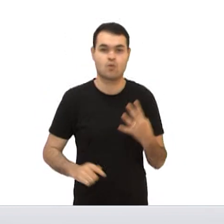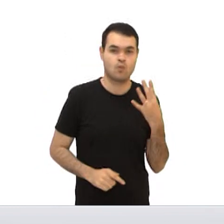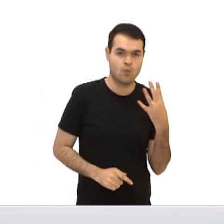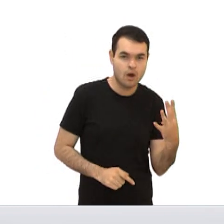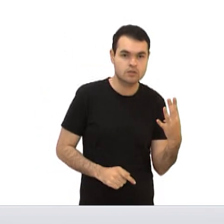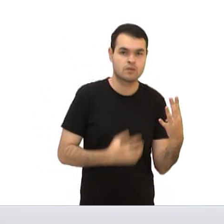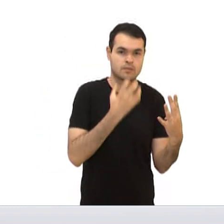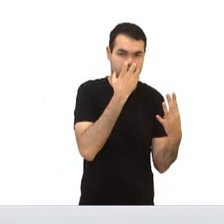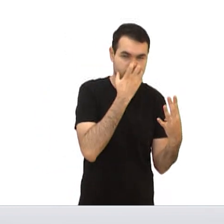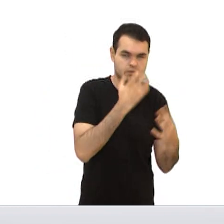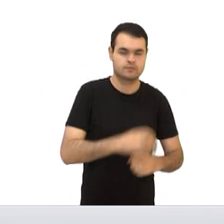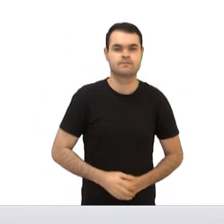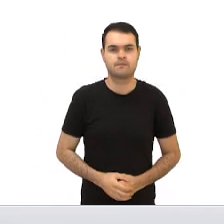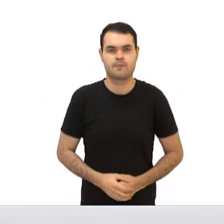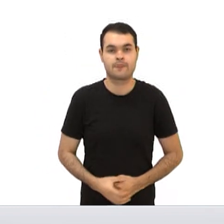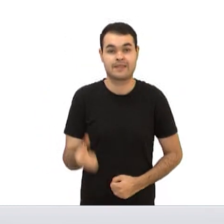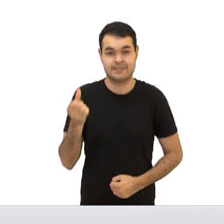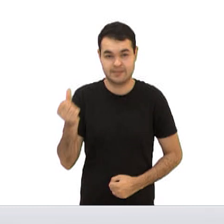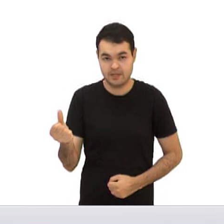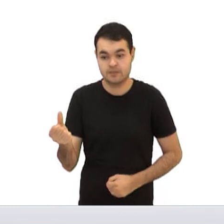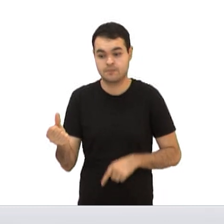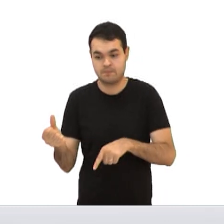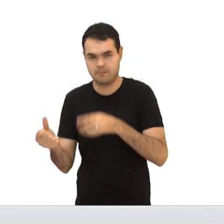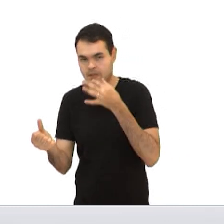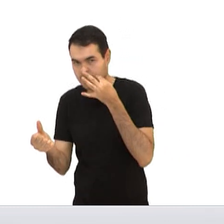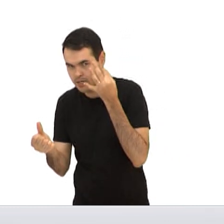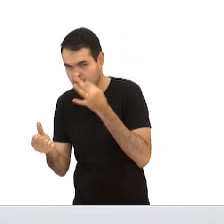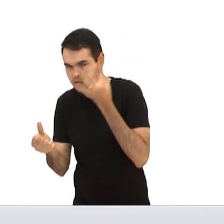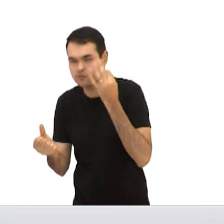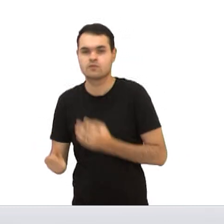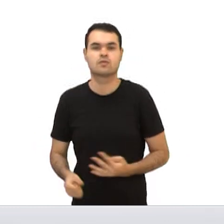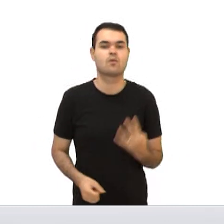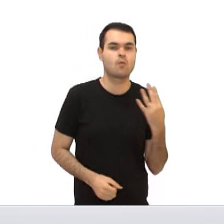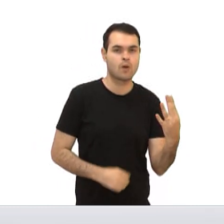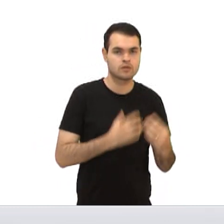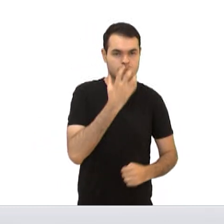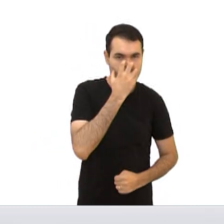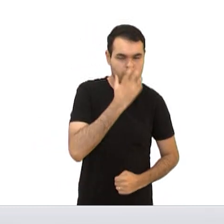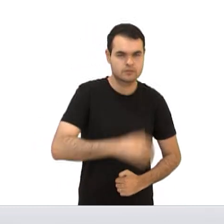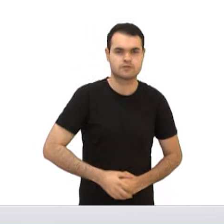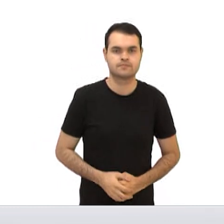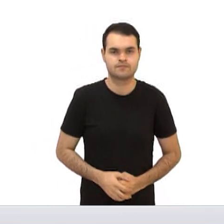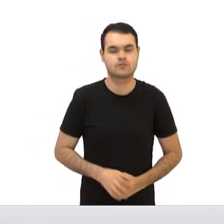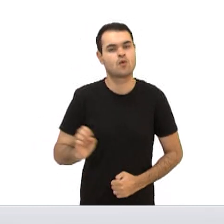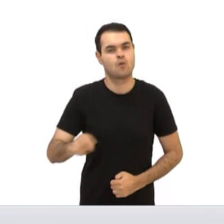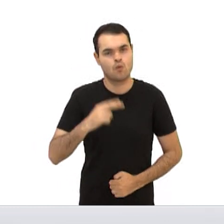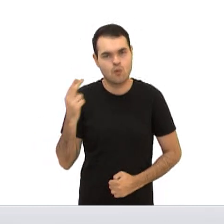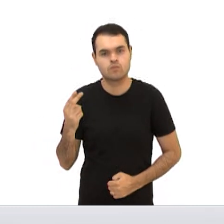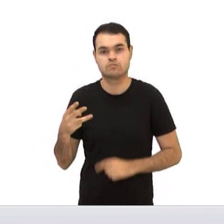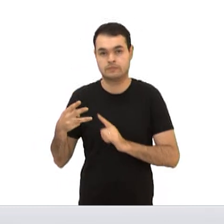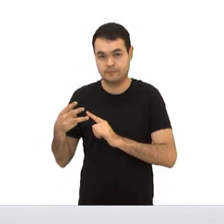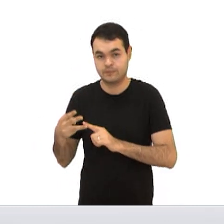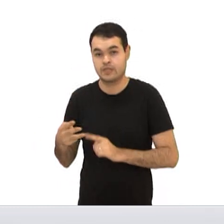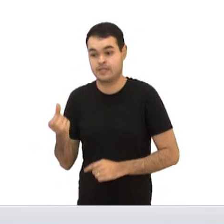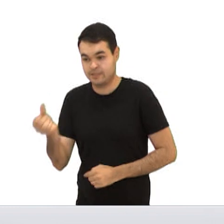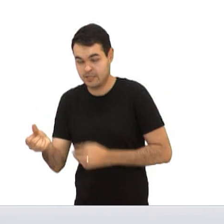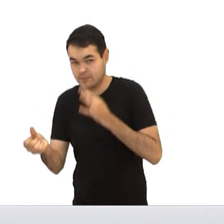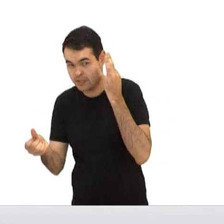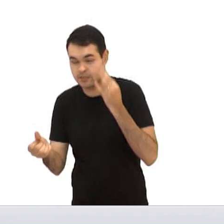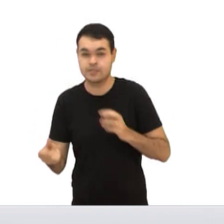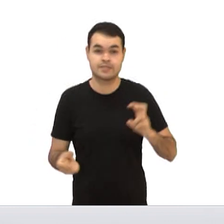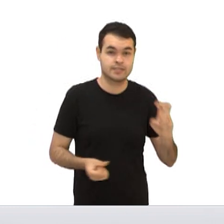comenta o psicólogo. Então, as pessoas sempre buscam a solução para o seu problema. Falando nisso, exercício 4 e último,